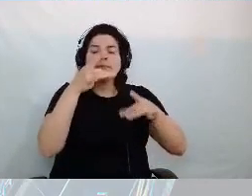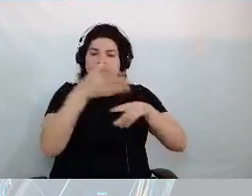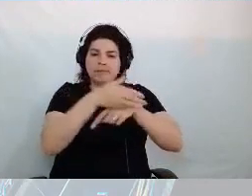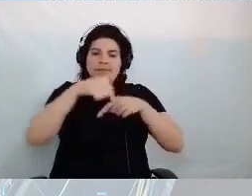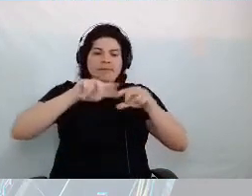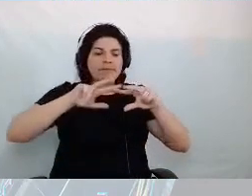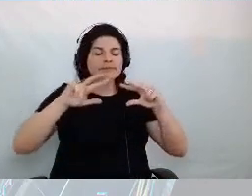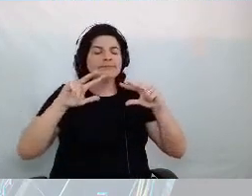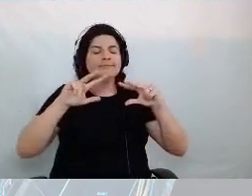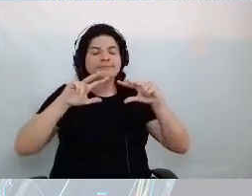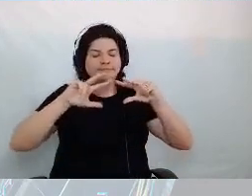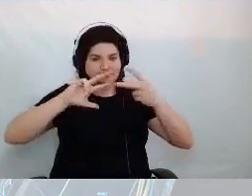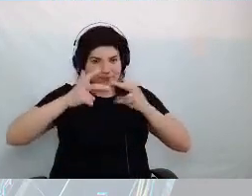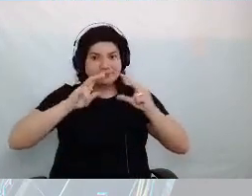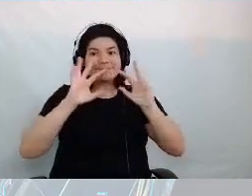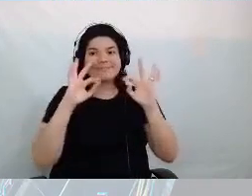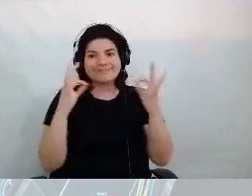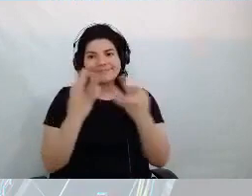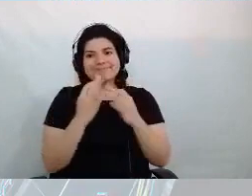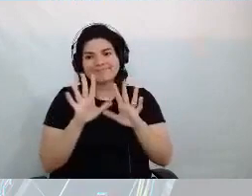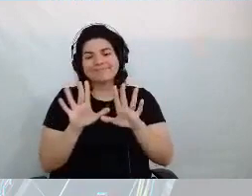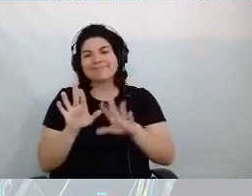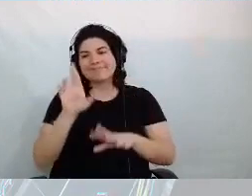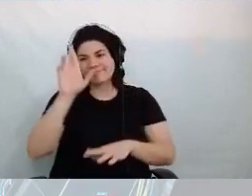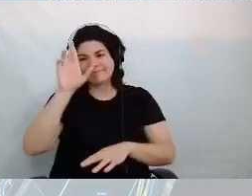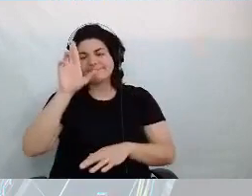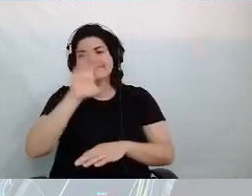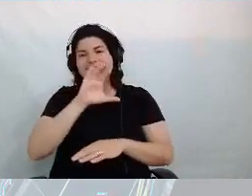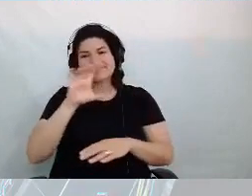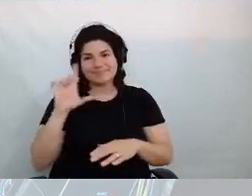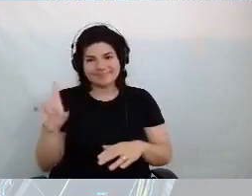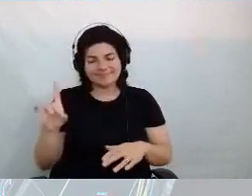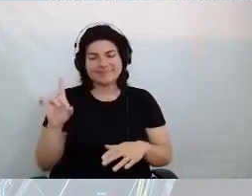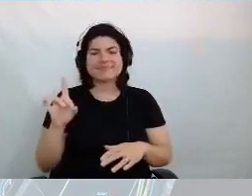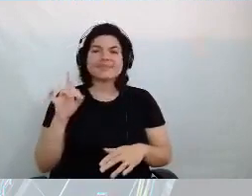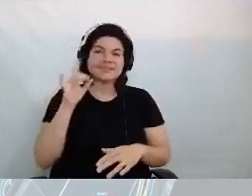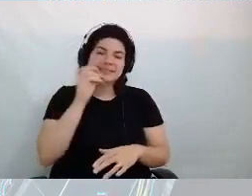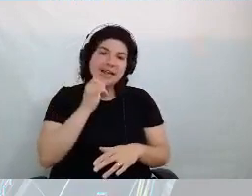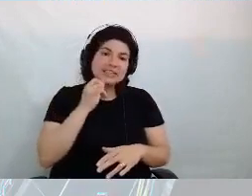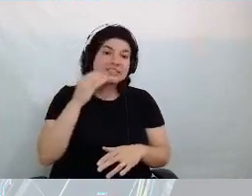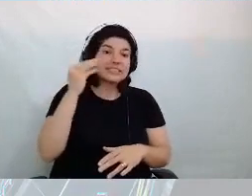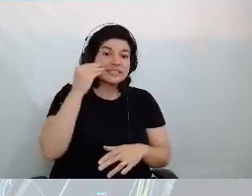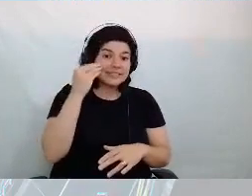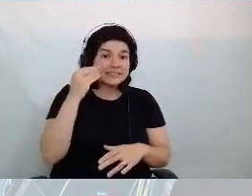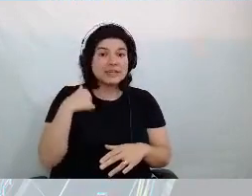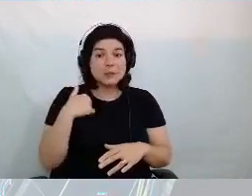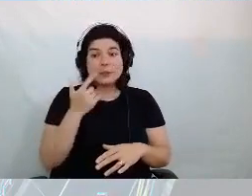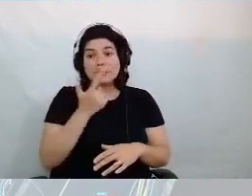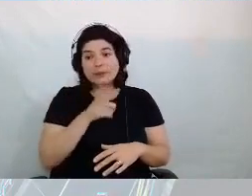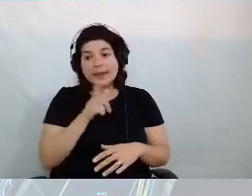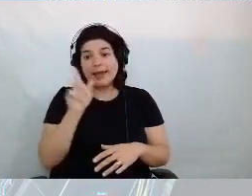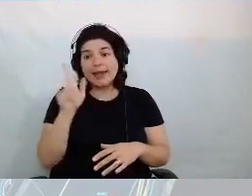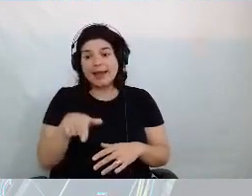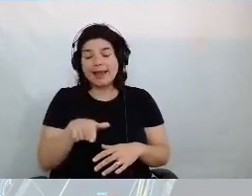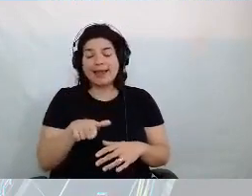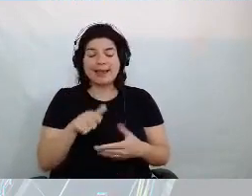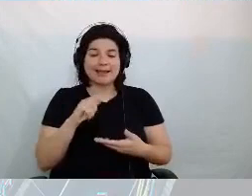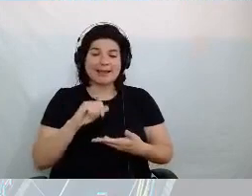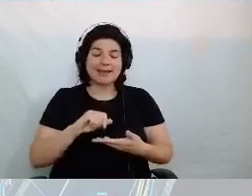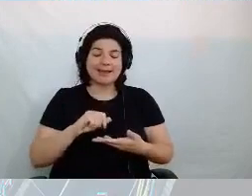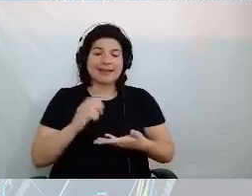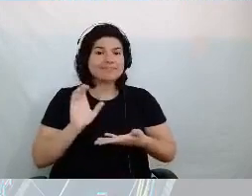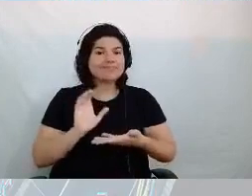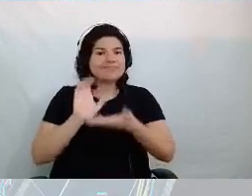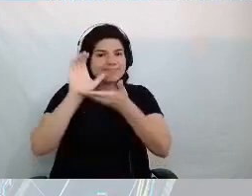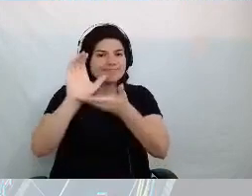na coordenação da Testes, ganhei aqui o Rockstar, mas eu acho que a magia do evento é a gente